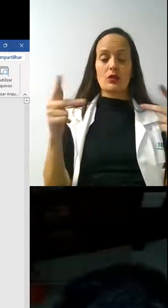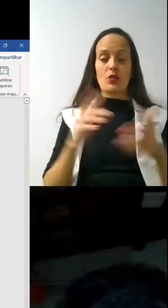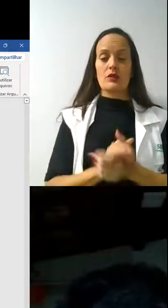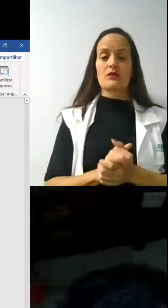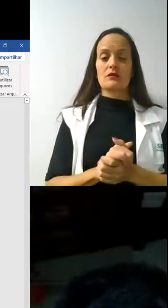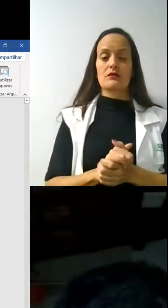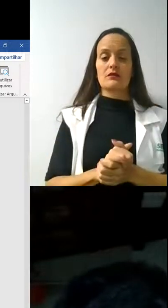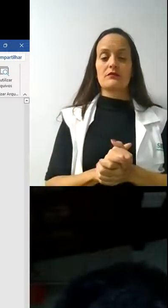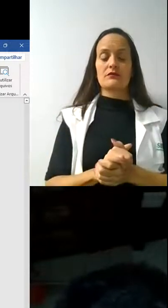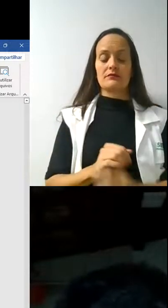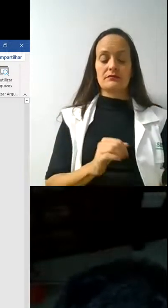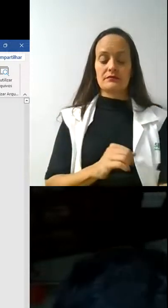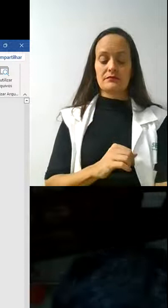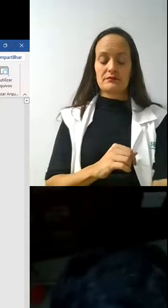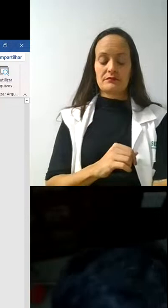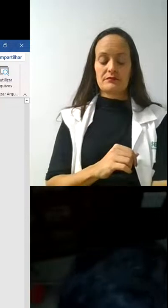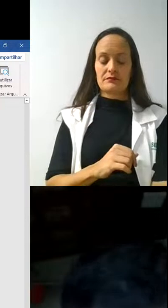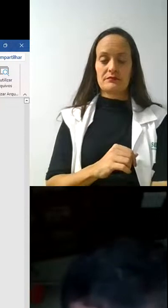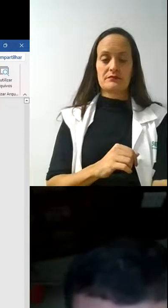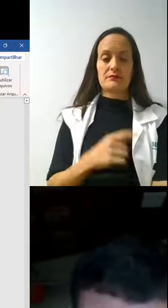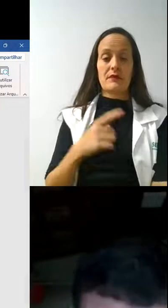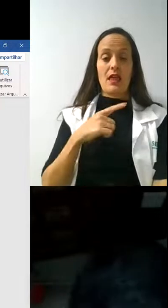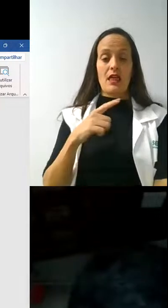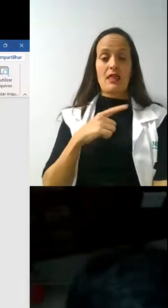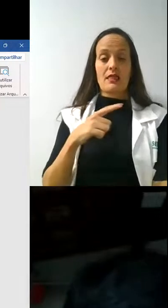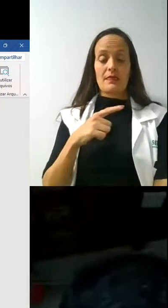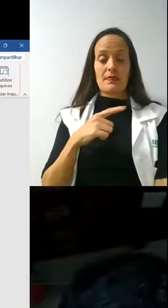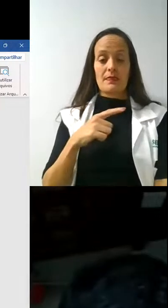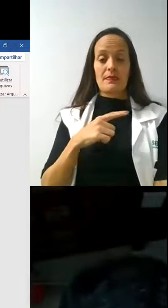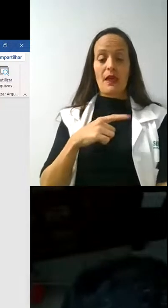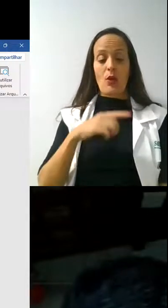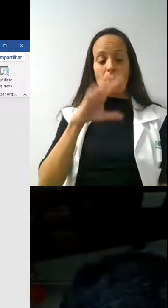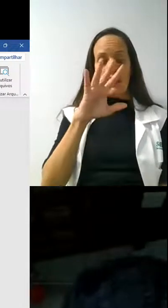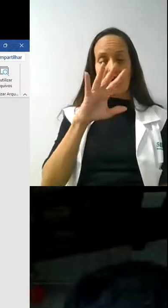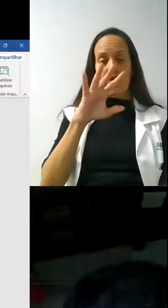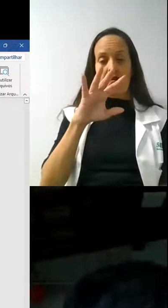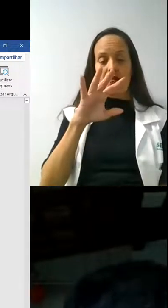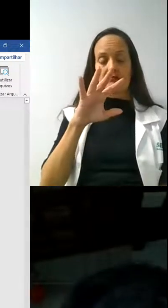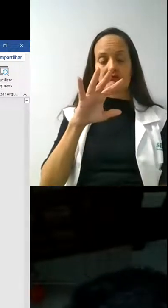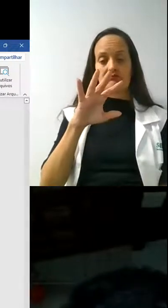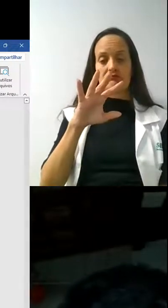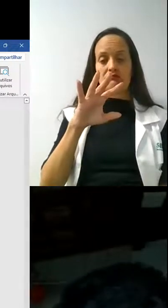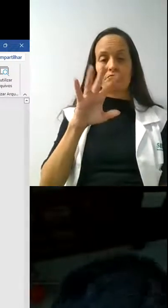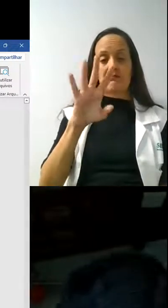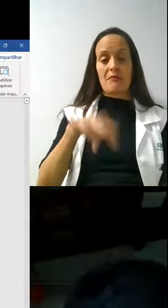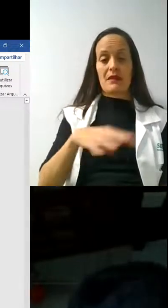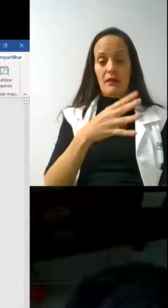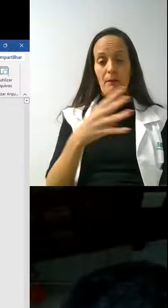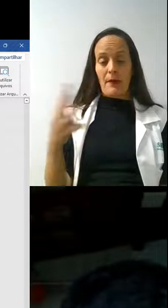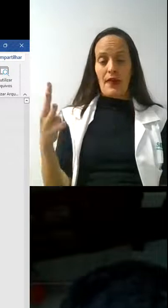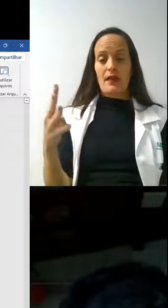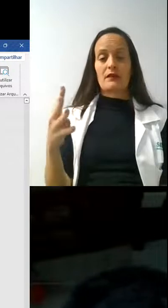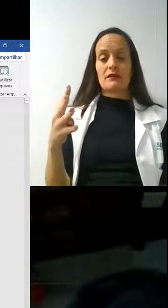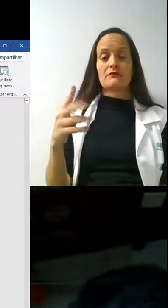estrutura secundária S43, né? Então, essa estrutura secundária a gente coloca aqui, ó, no